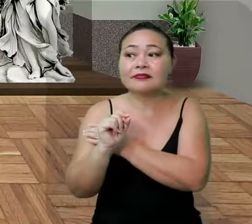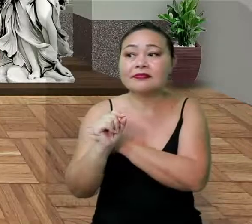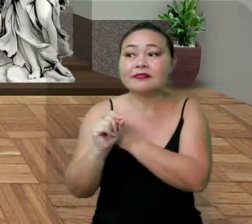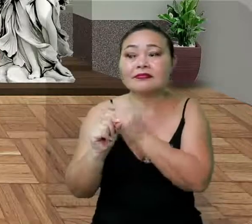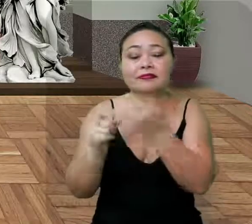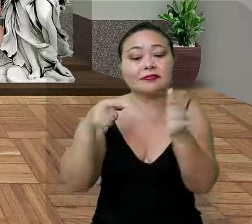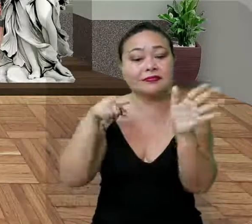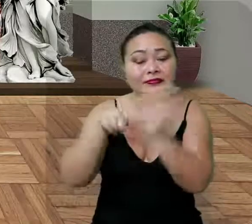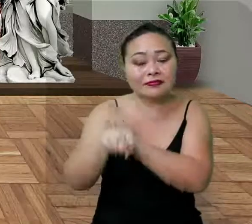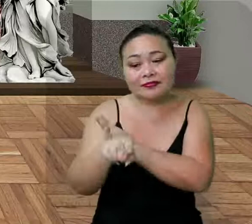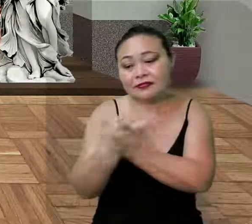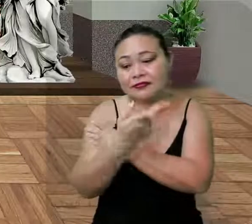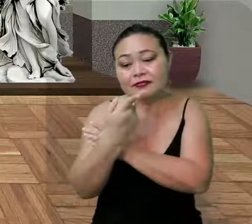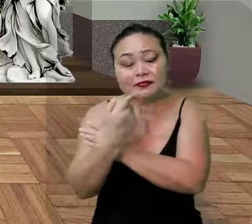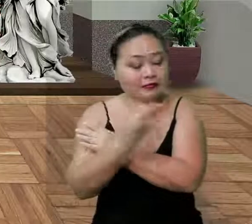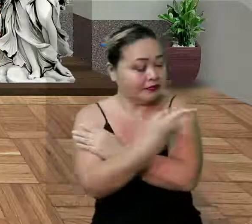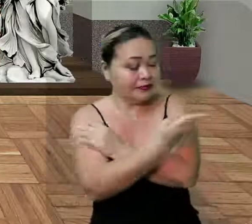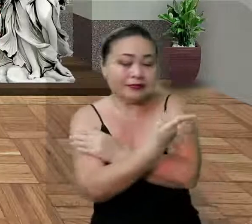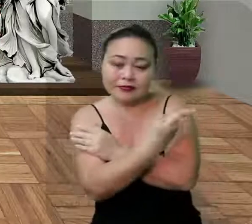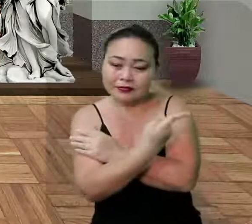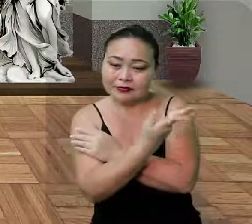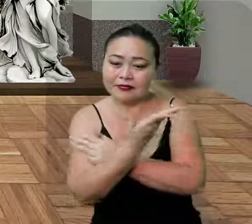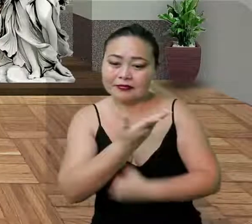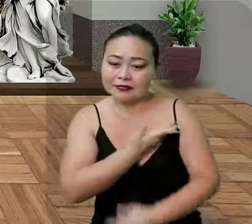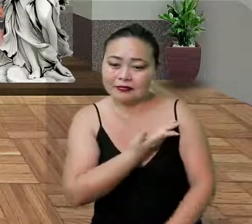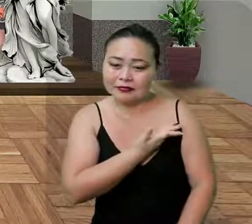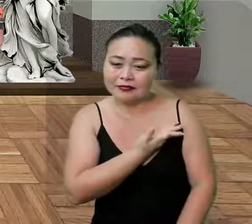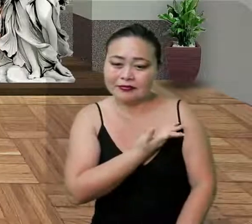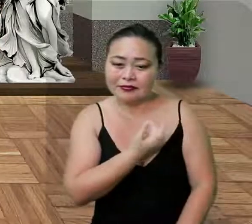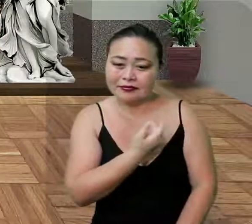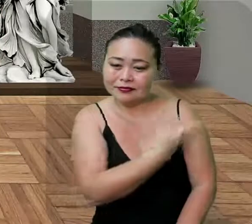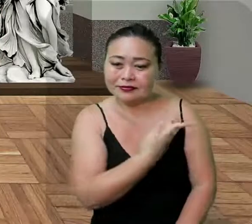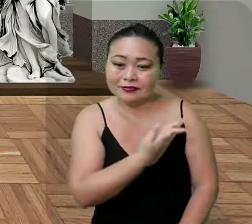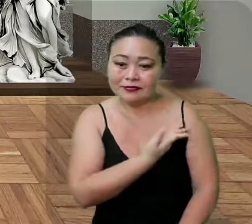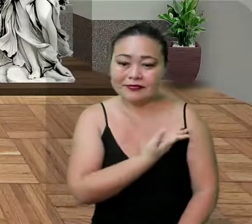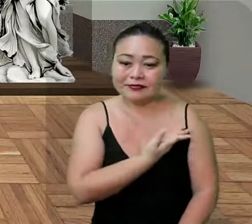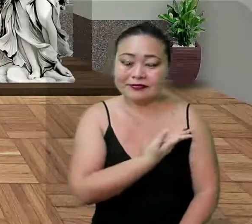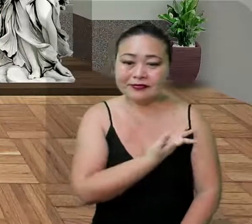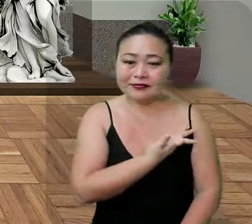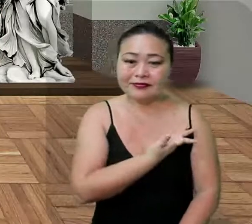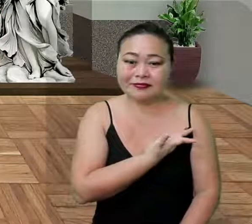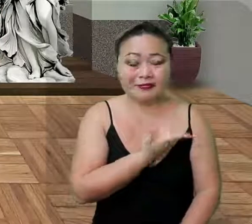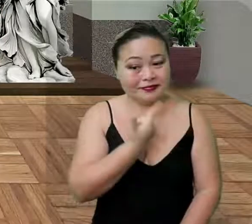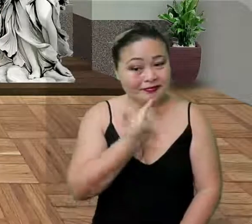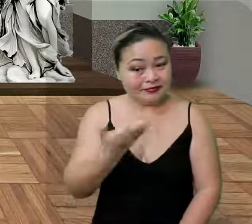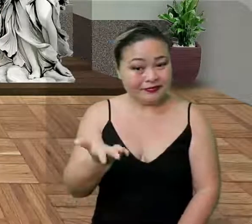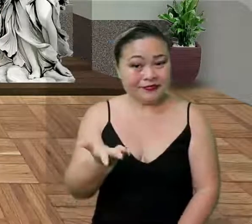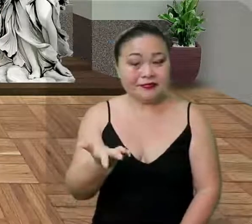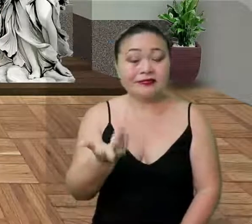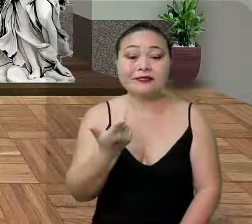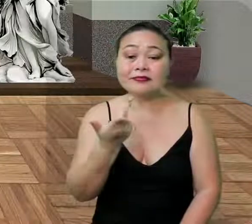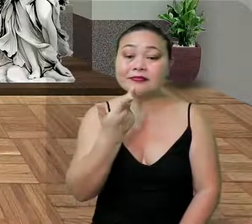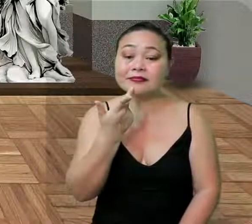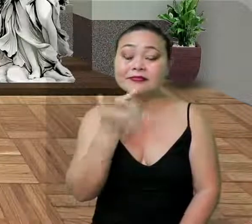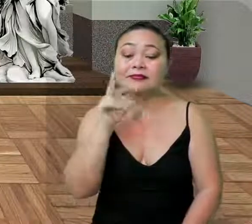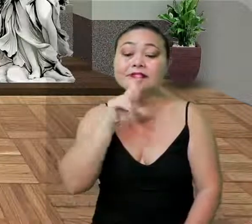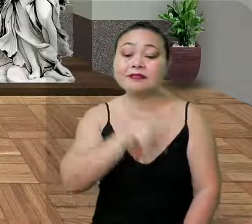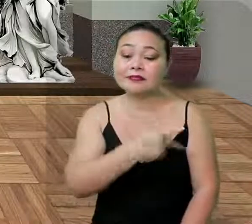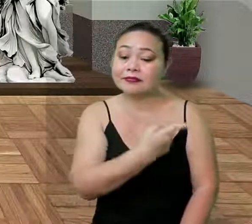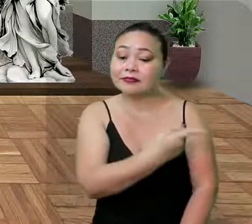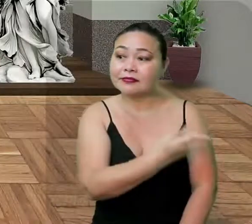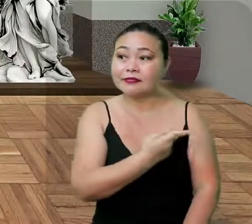responda aí ou você pode responder em dupla tá vou para falar com você aqui ao vivo é